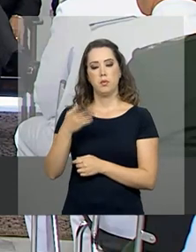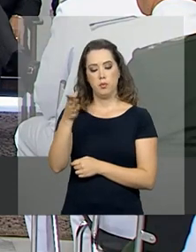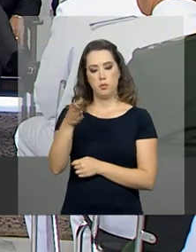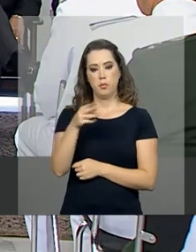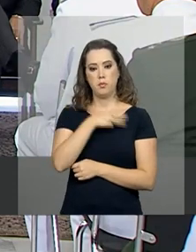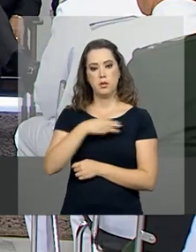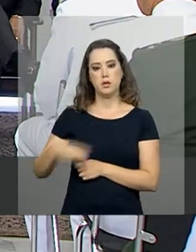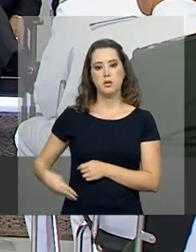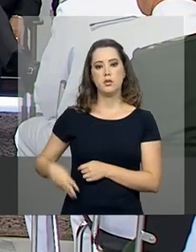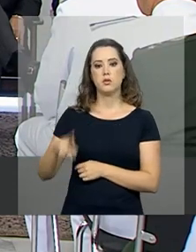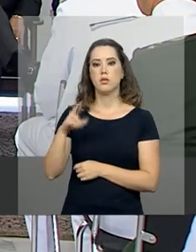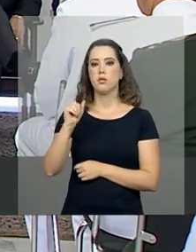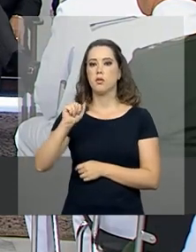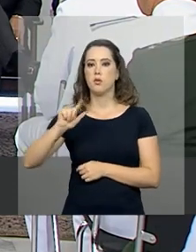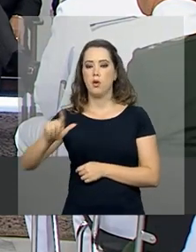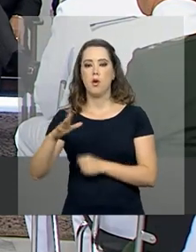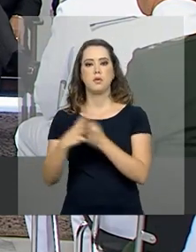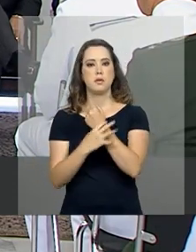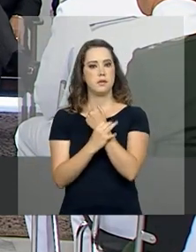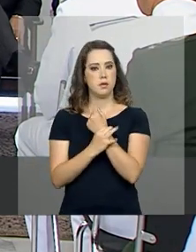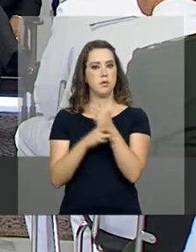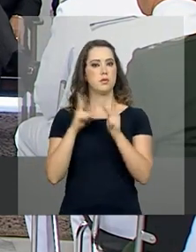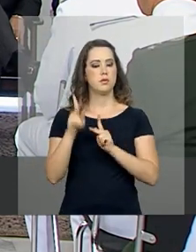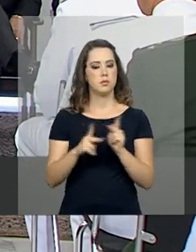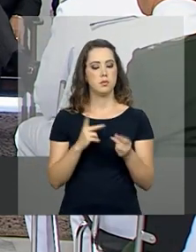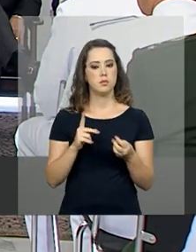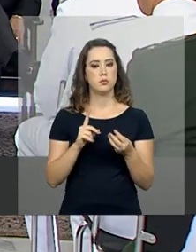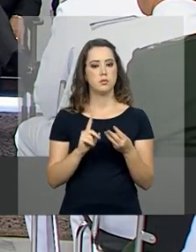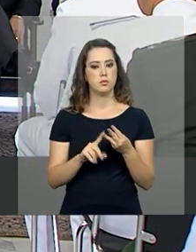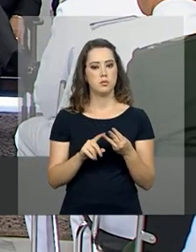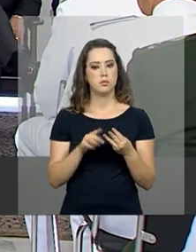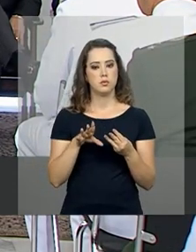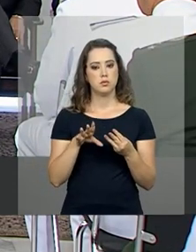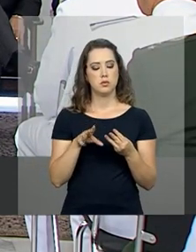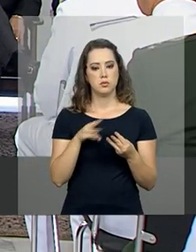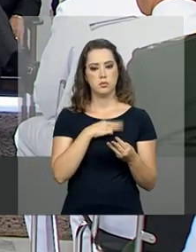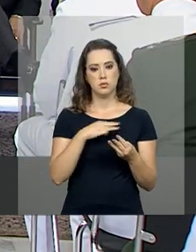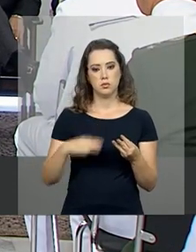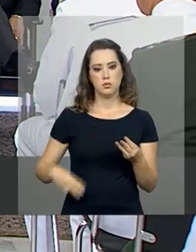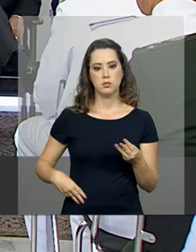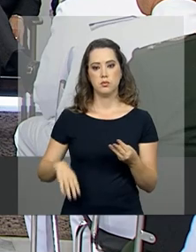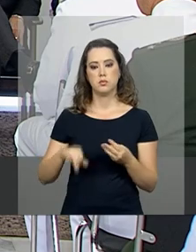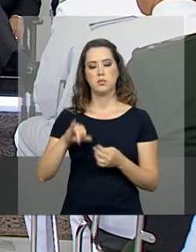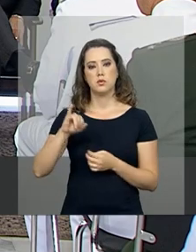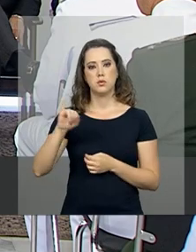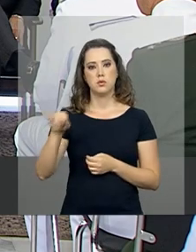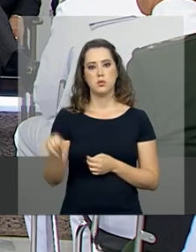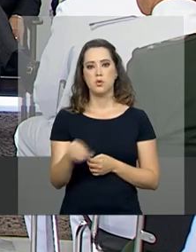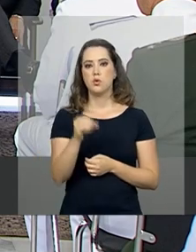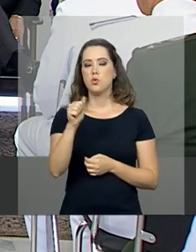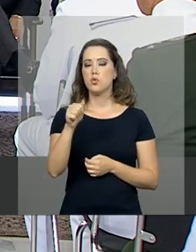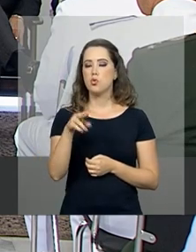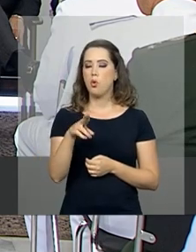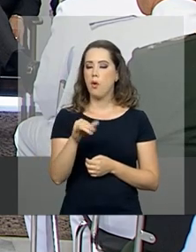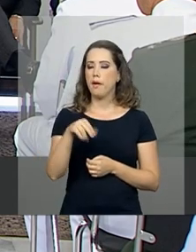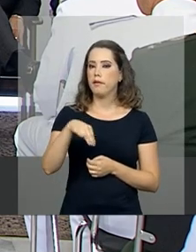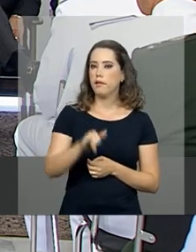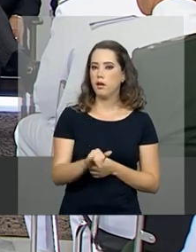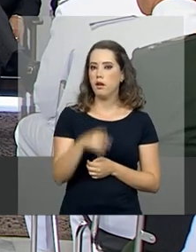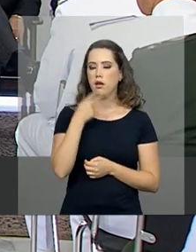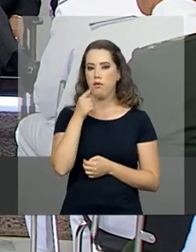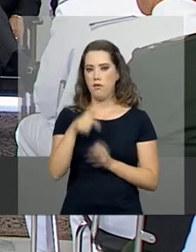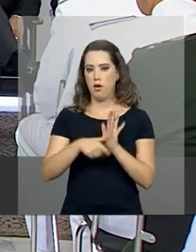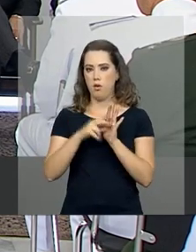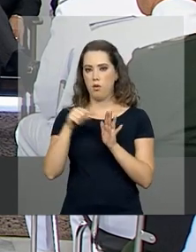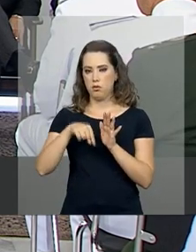ministro da segurança pública o ministro joaquim silva e luna que acabou de